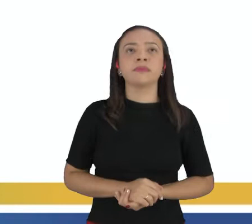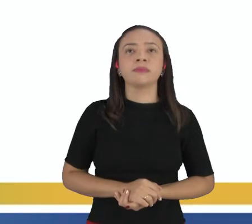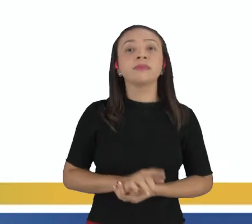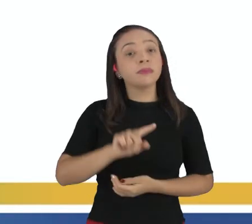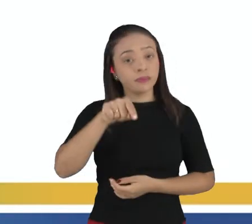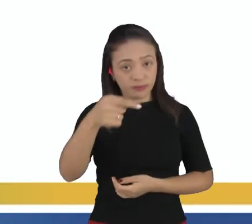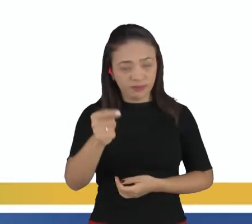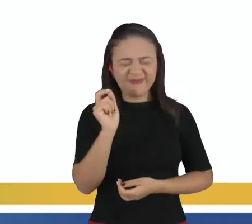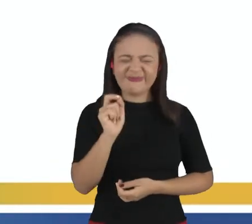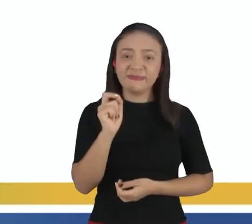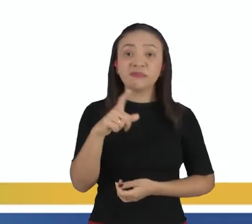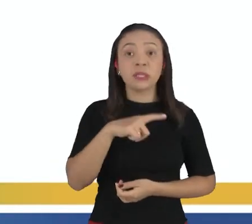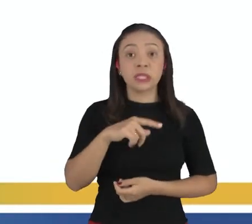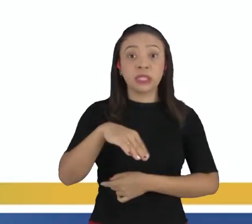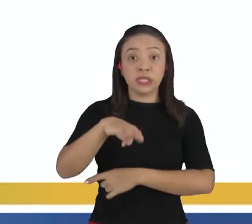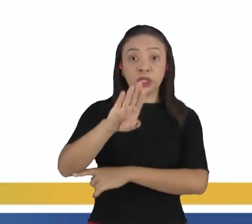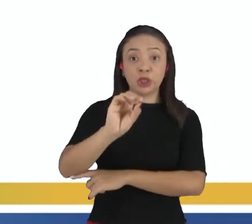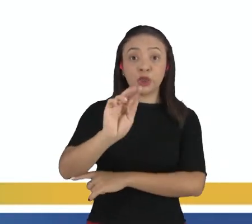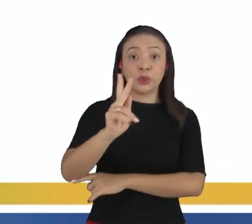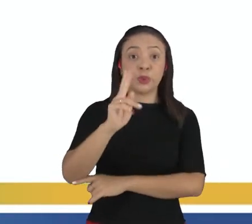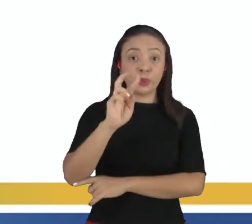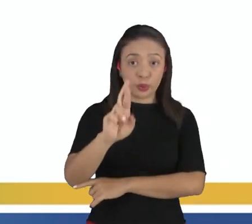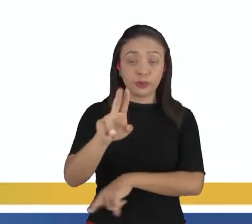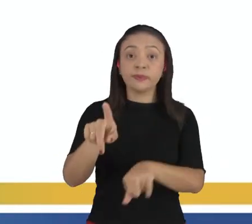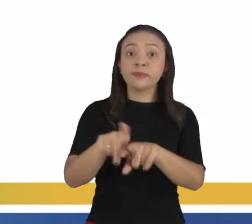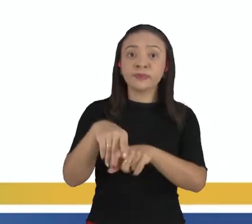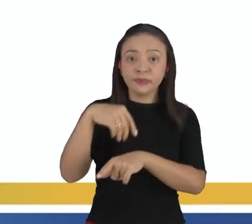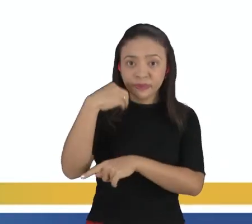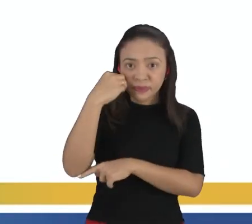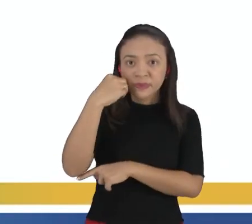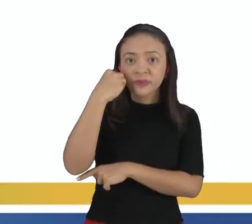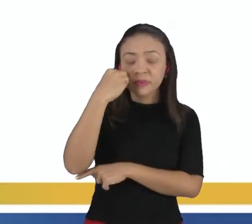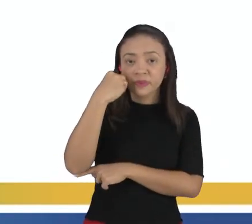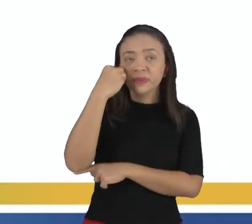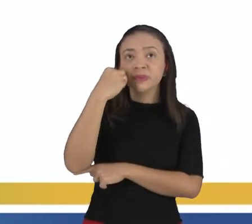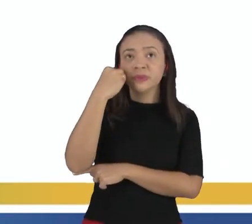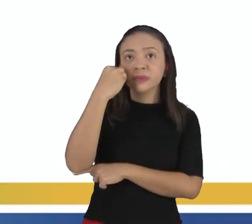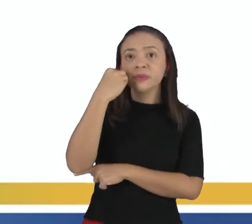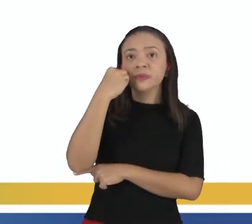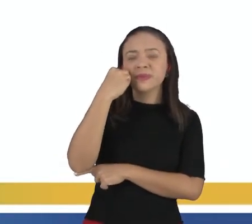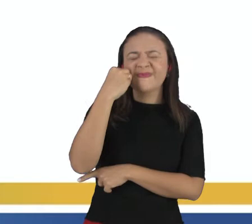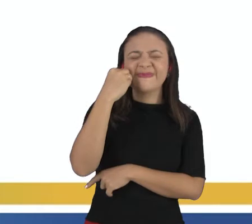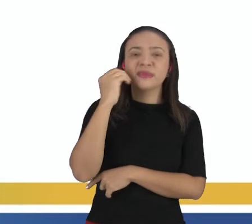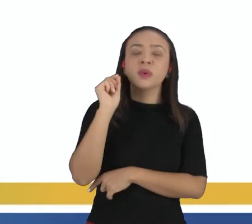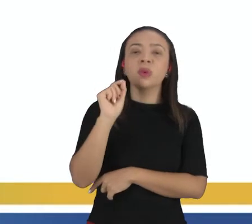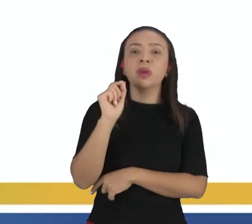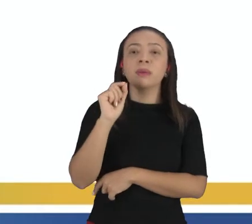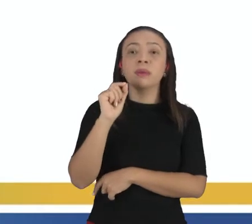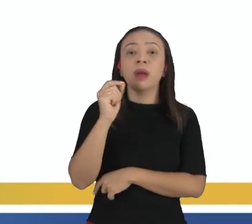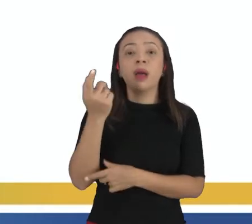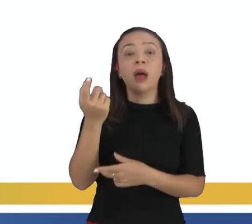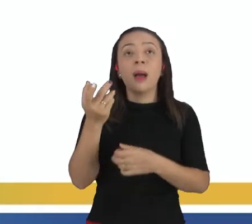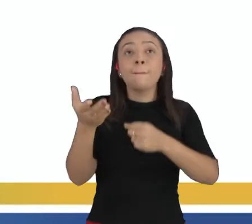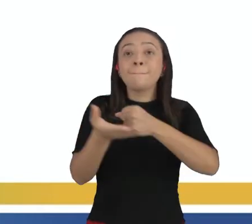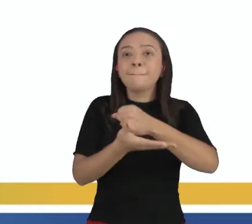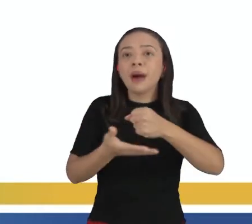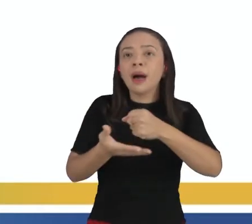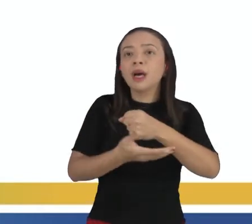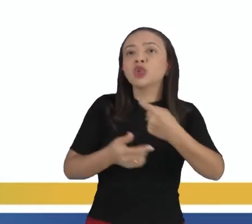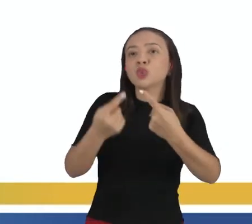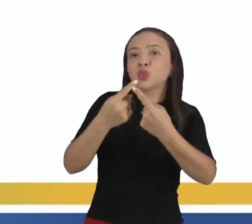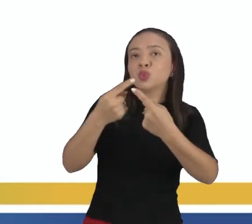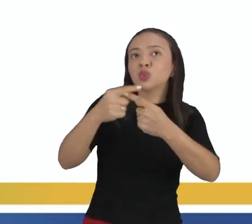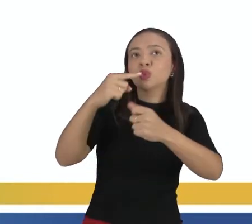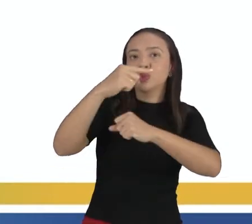Em seguida, nós temos Bohr. Bohr também realizou experimentos para basear o seu modelo atômico. Então, quais foram